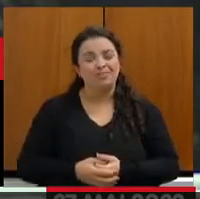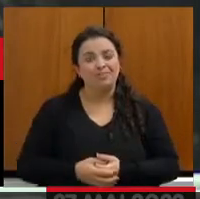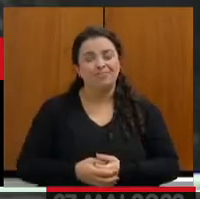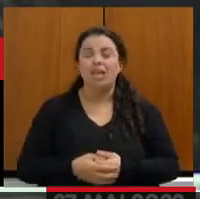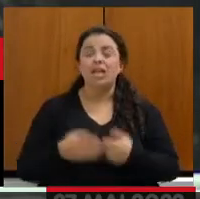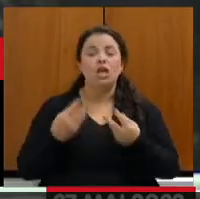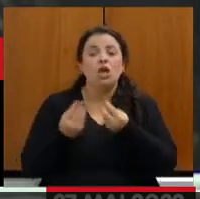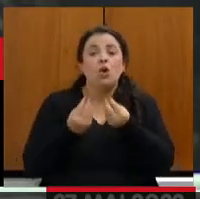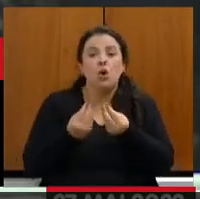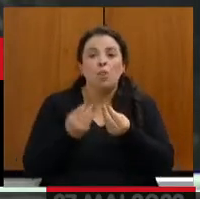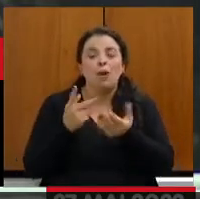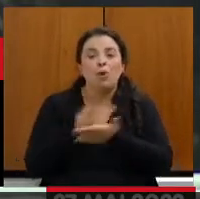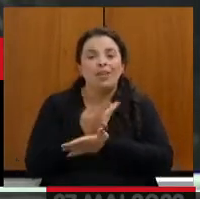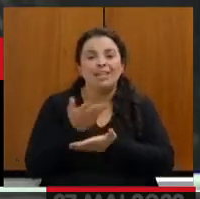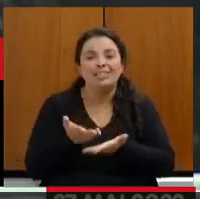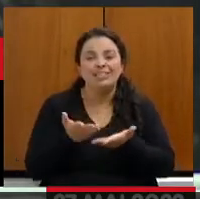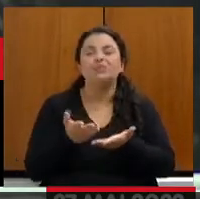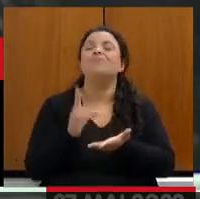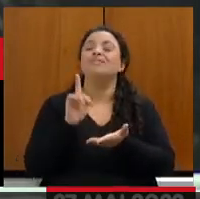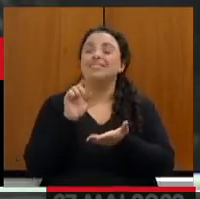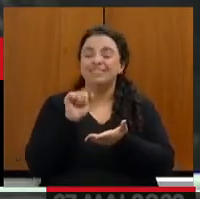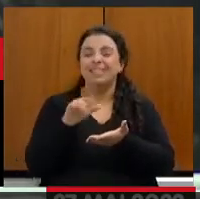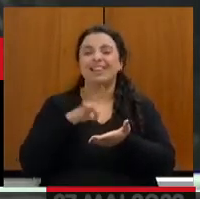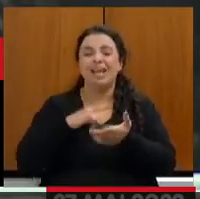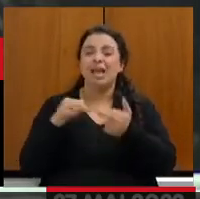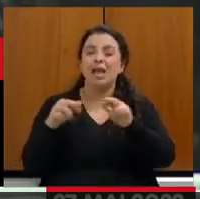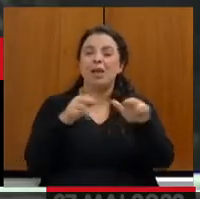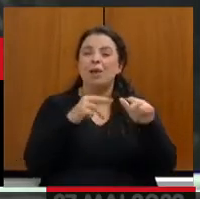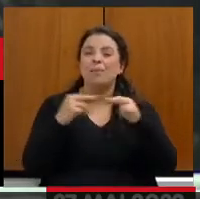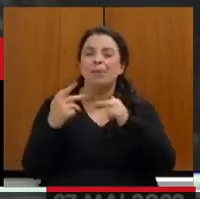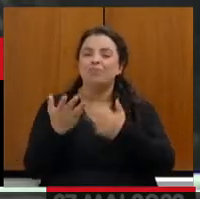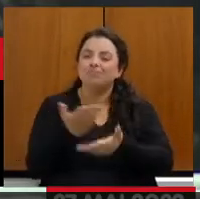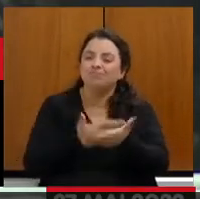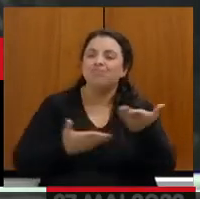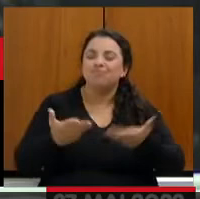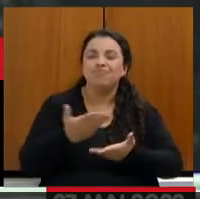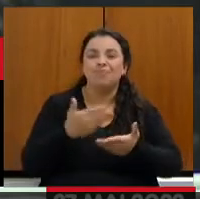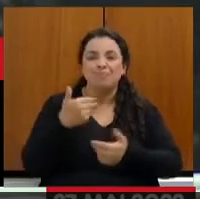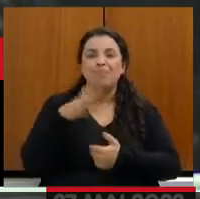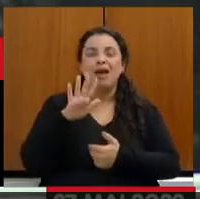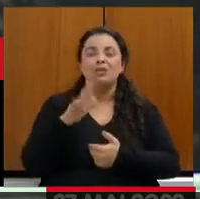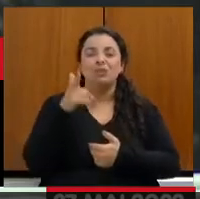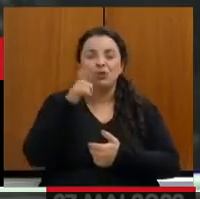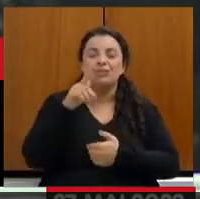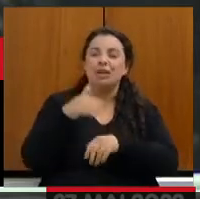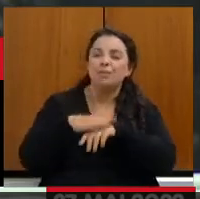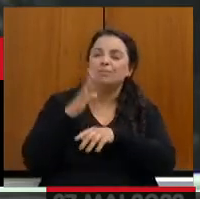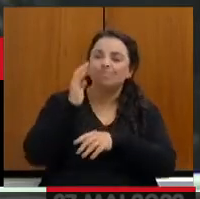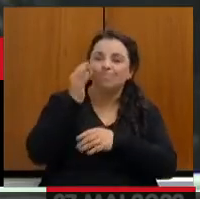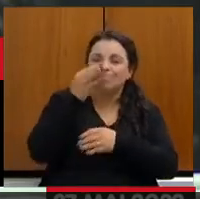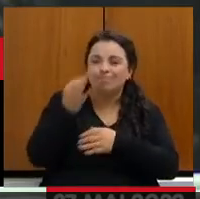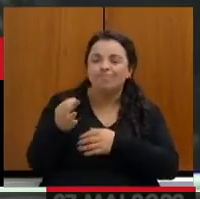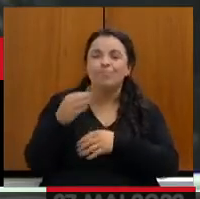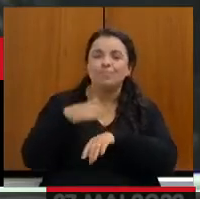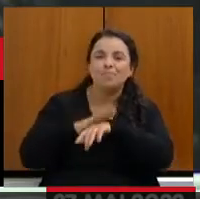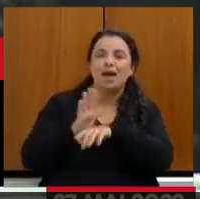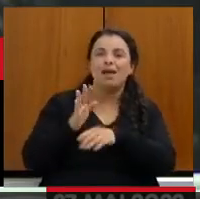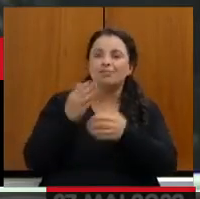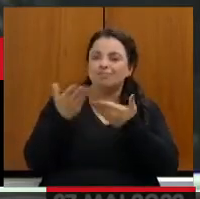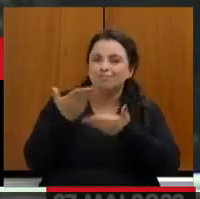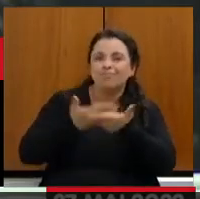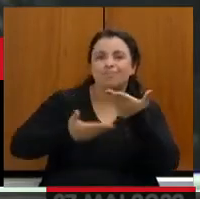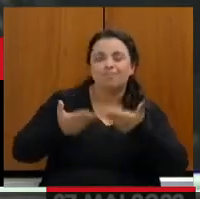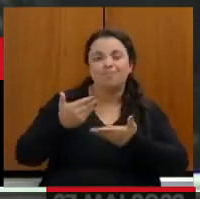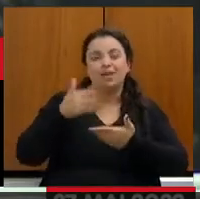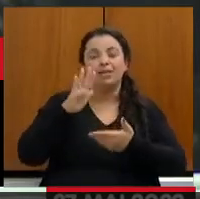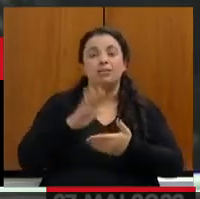vive com Fraternidade se a gente conseguir ser mais irmãos a gente vai conseguir se escutar mais uma palavra muito amada por